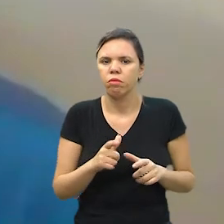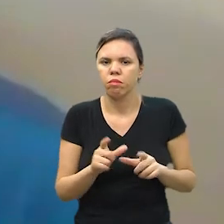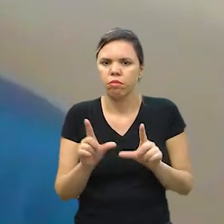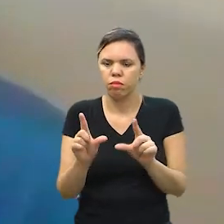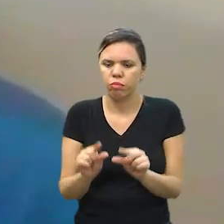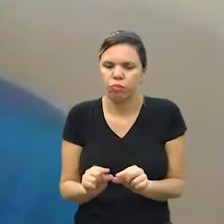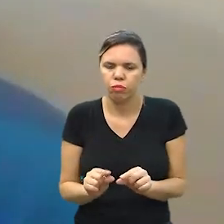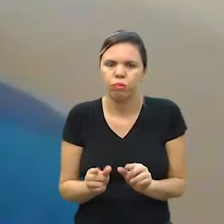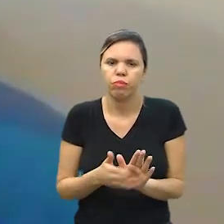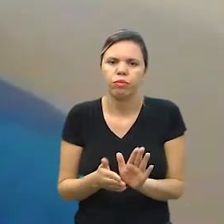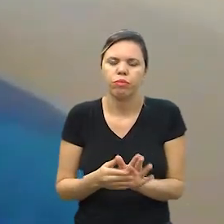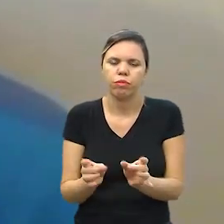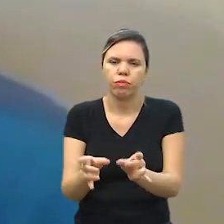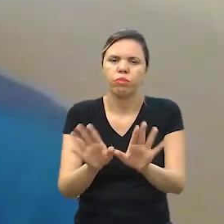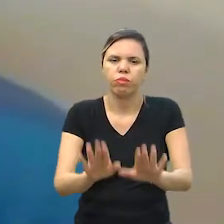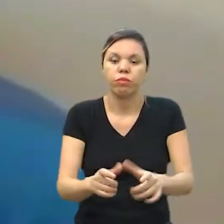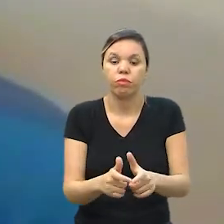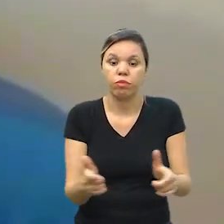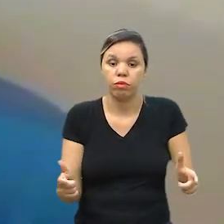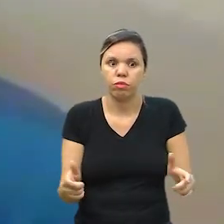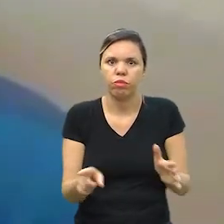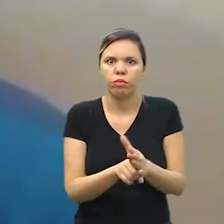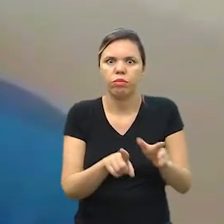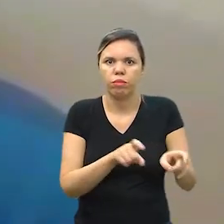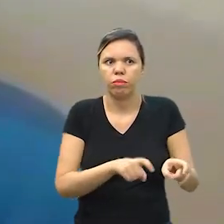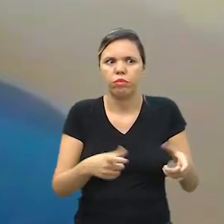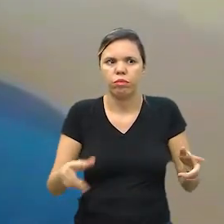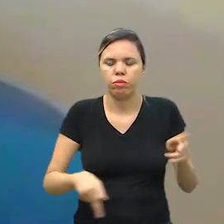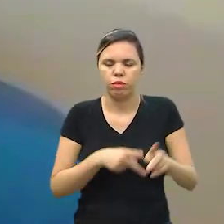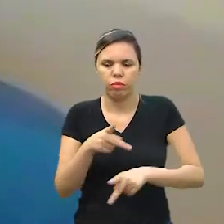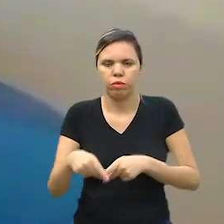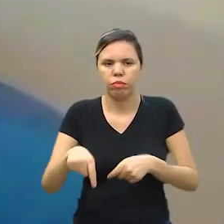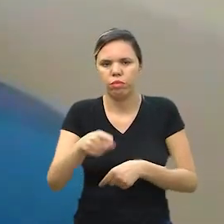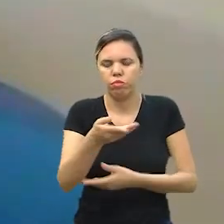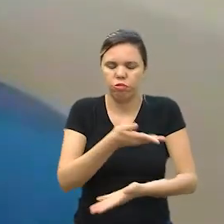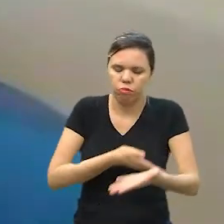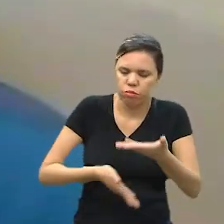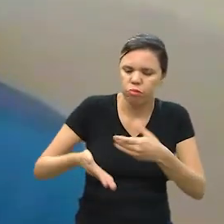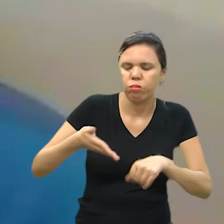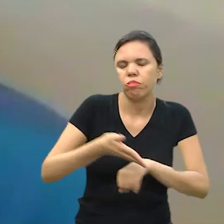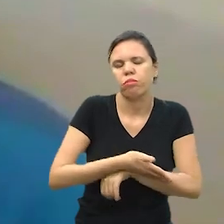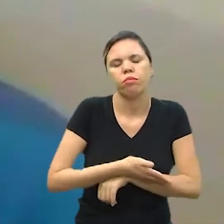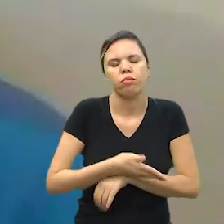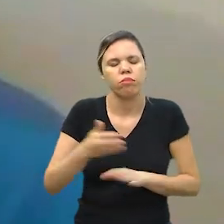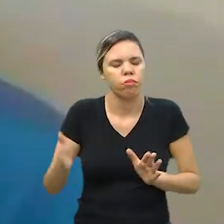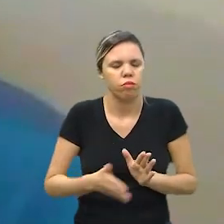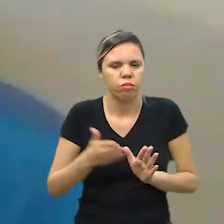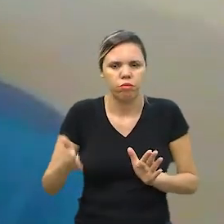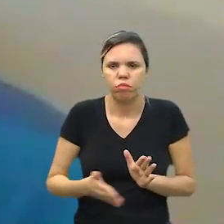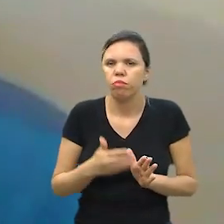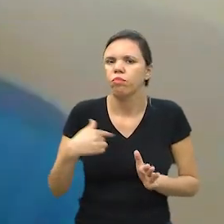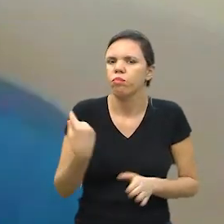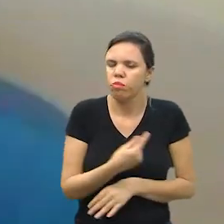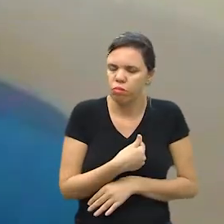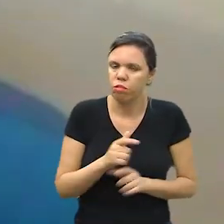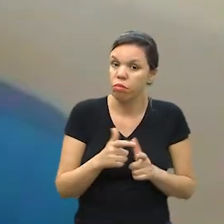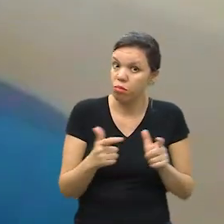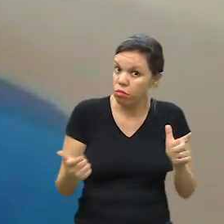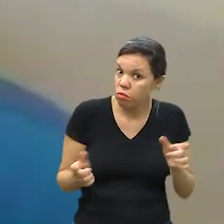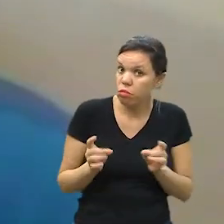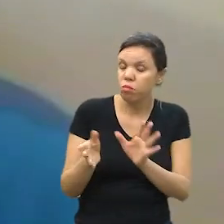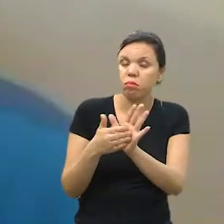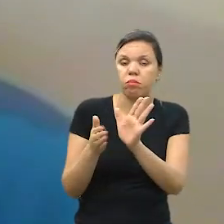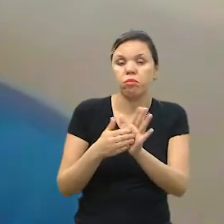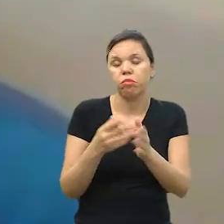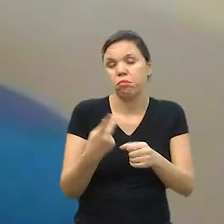tem uma baixa oferta. Então, quanto mais produtores, quanto mais pessoas estiverem envolvidas nesse tipo de produção, mais a gente vai